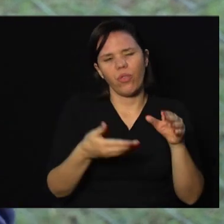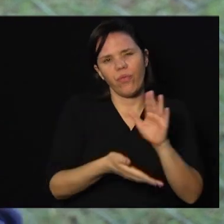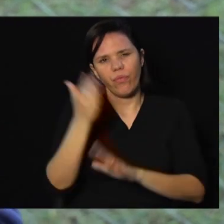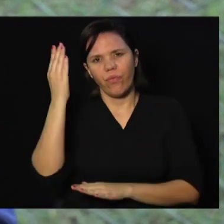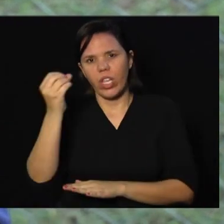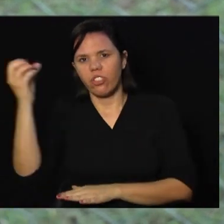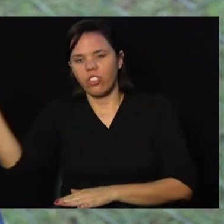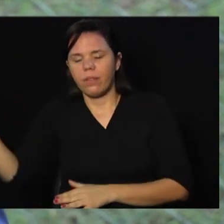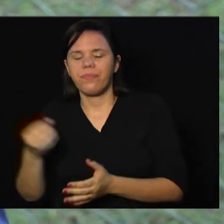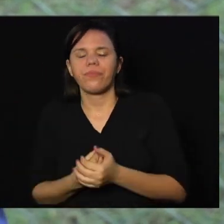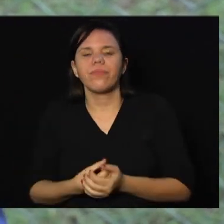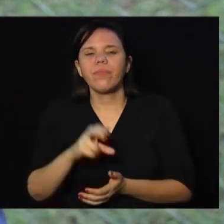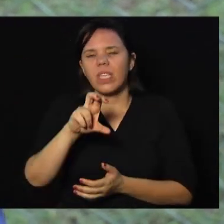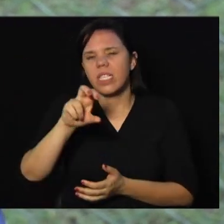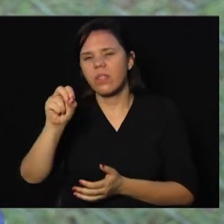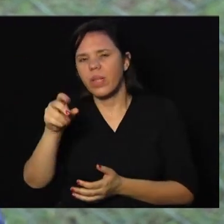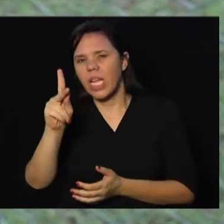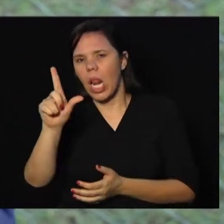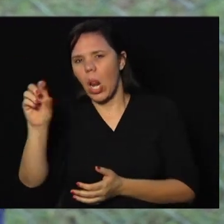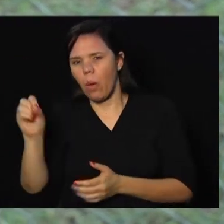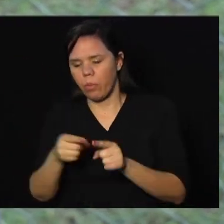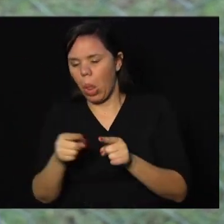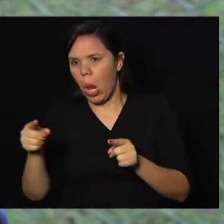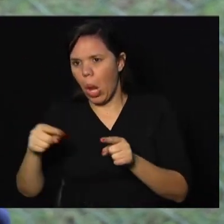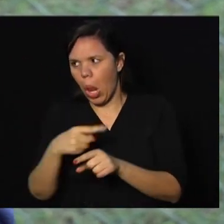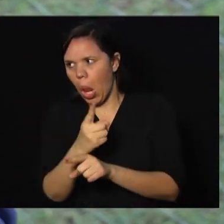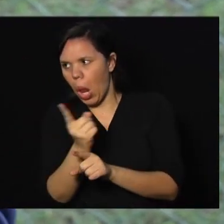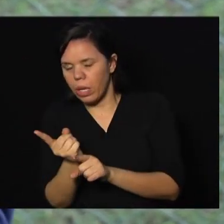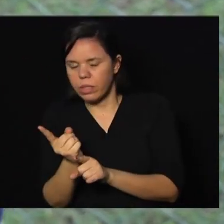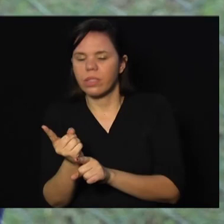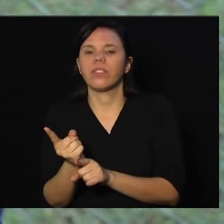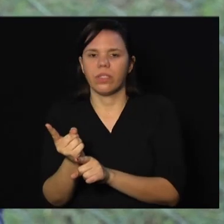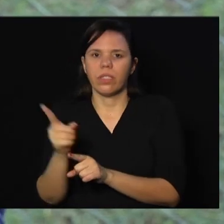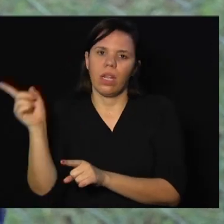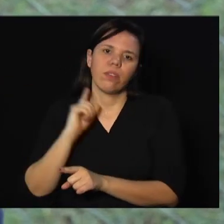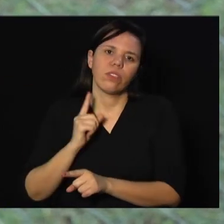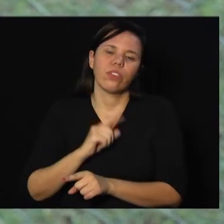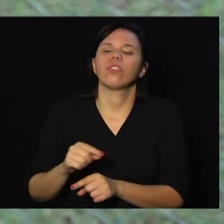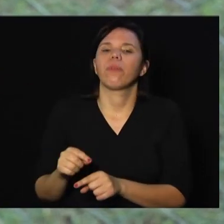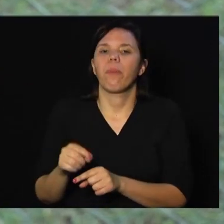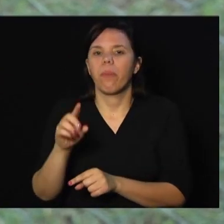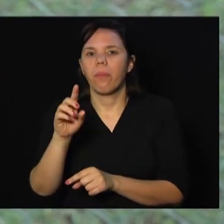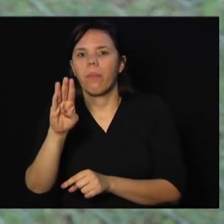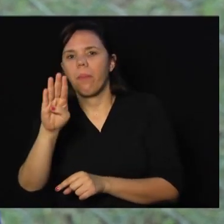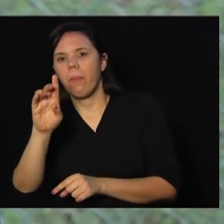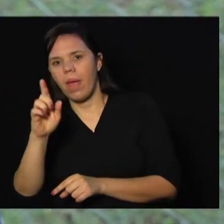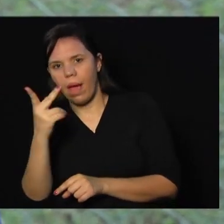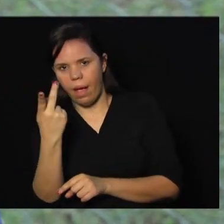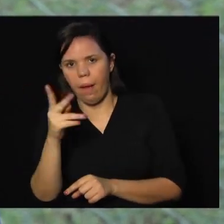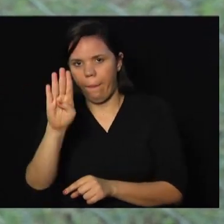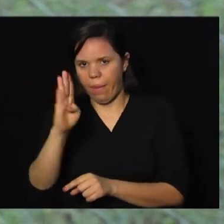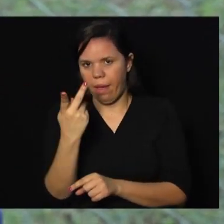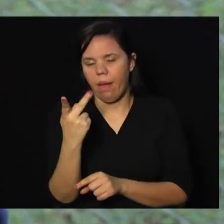550 quilômetros da minha cidade e Campinas está a 90, é lógico que eu ia optar, né, por